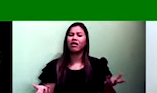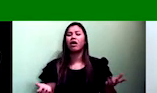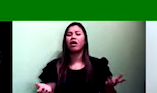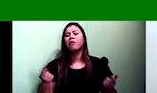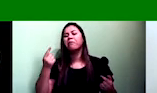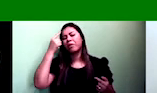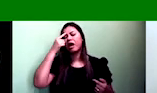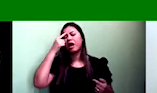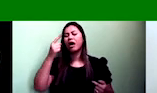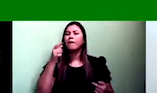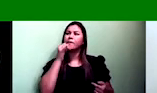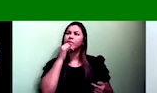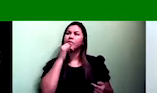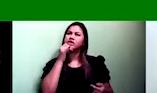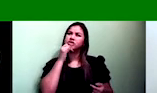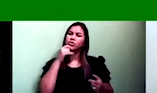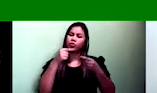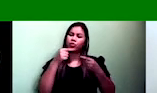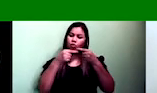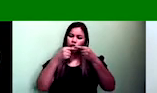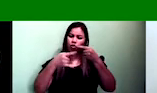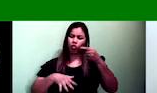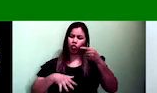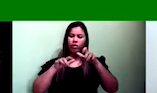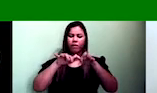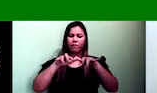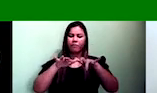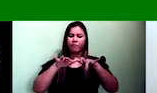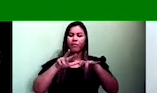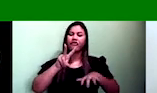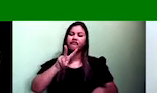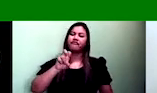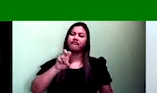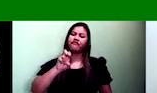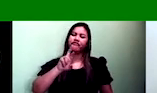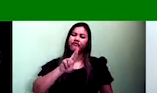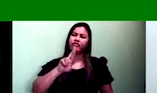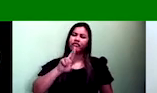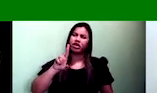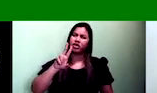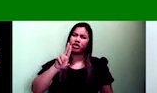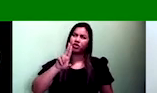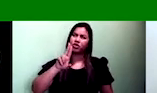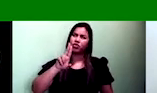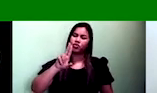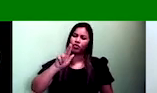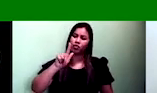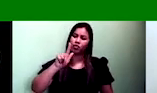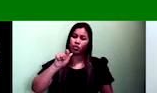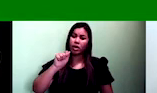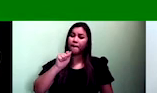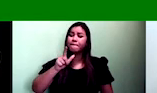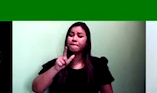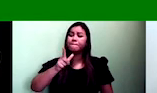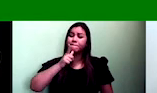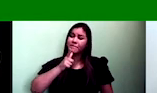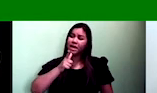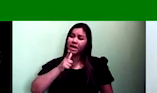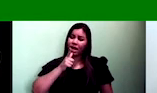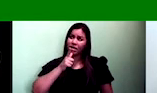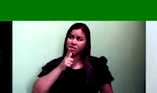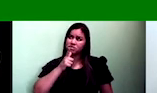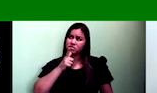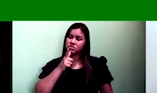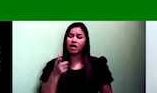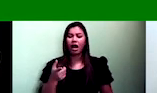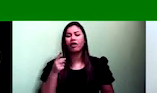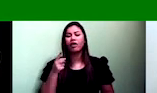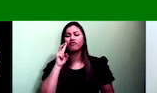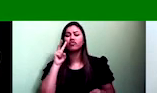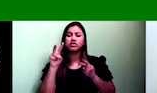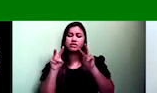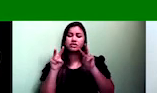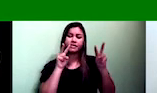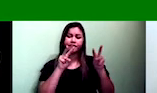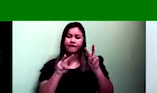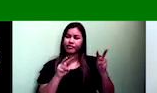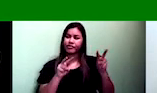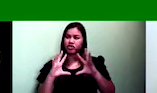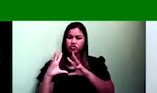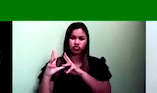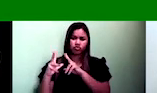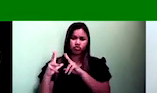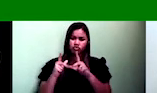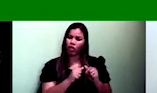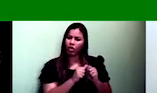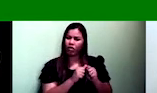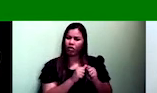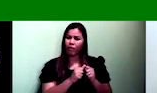lá verruga no meu pênis, vai aparecer tudo que é possível sobre verruga,